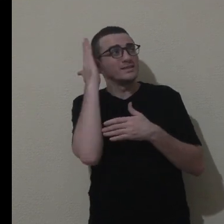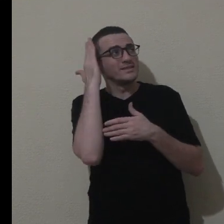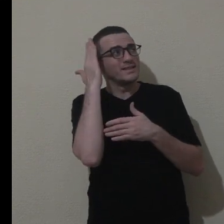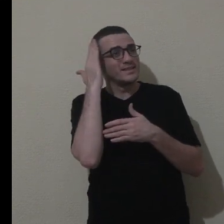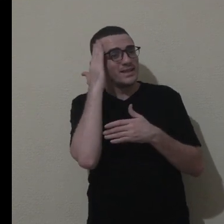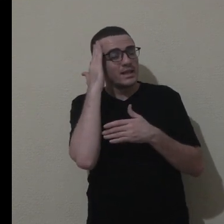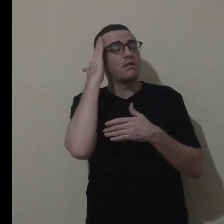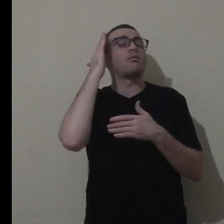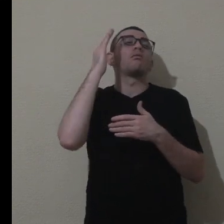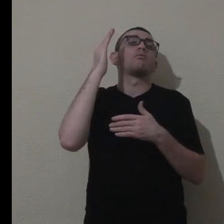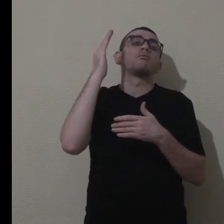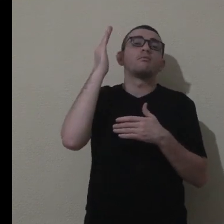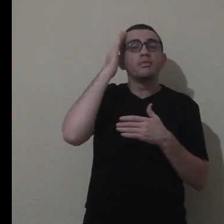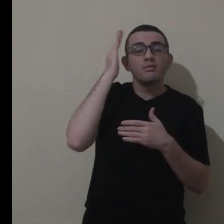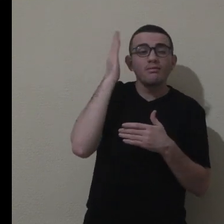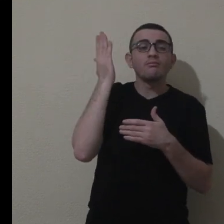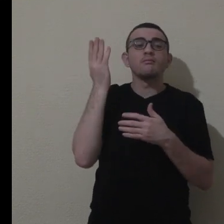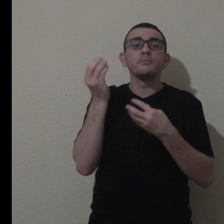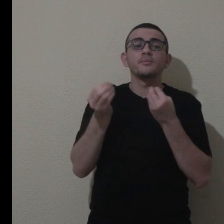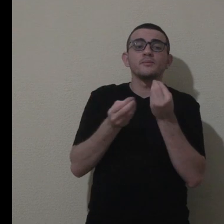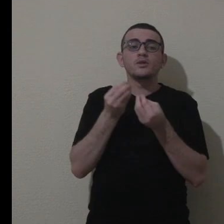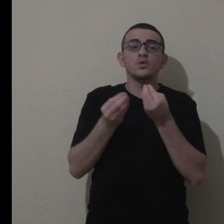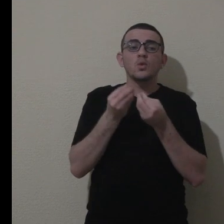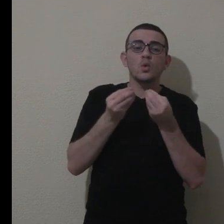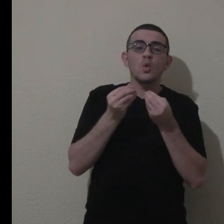tentar entender, compreender como que essas